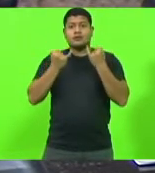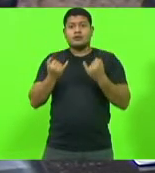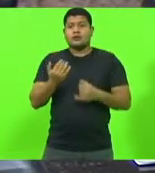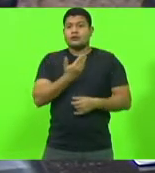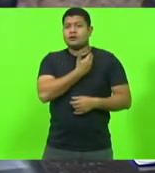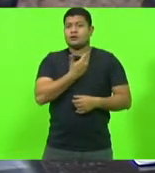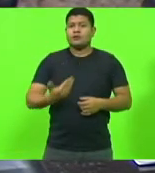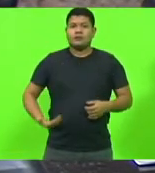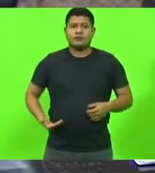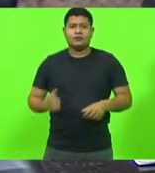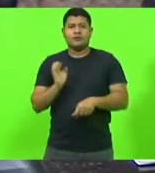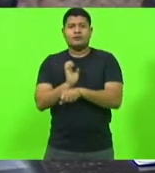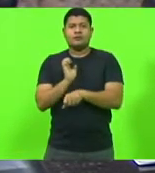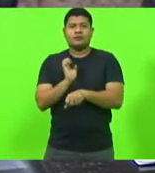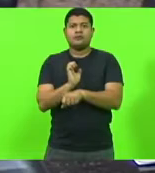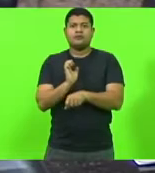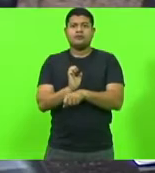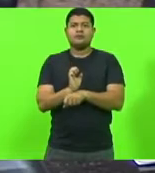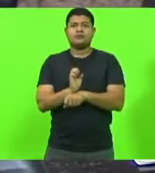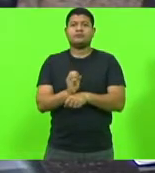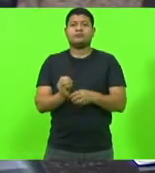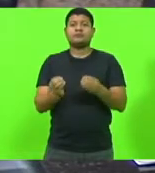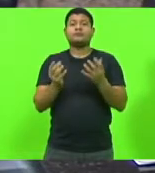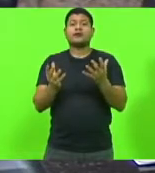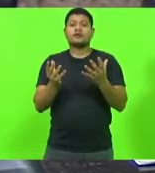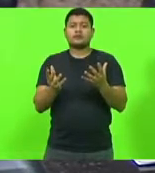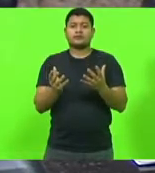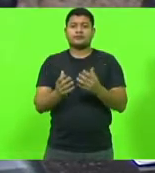Estado, para que seja feita